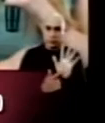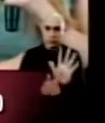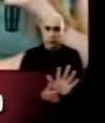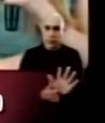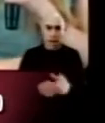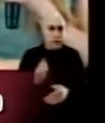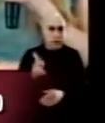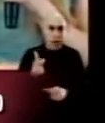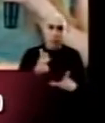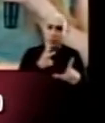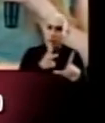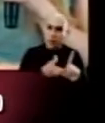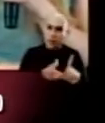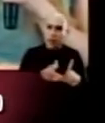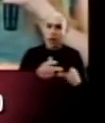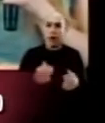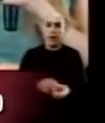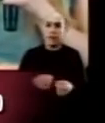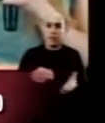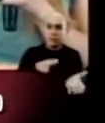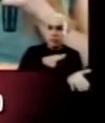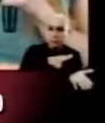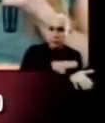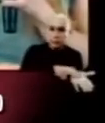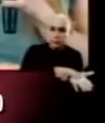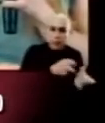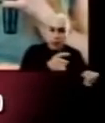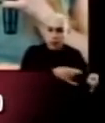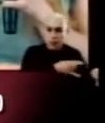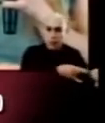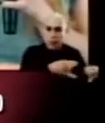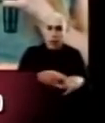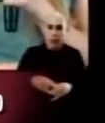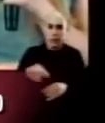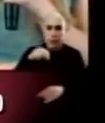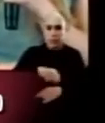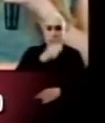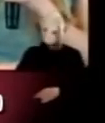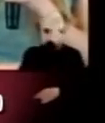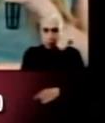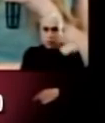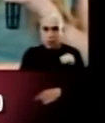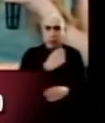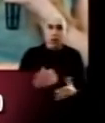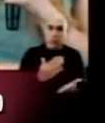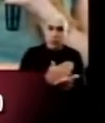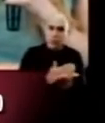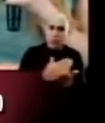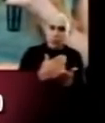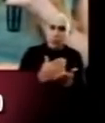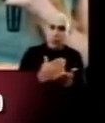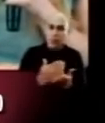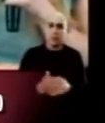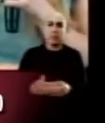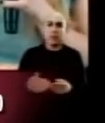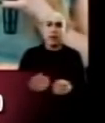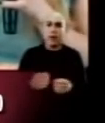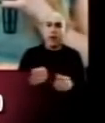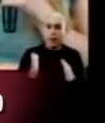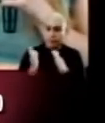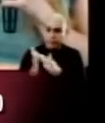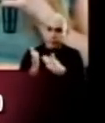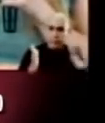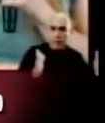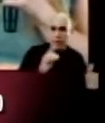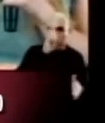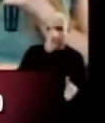toda a live, essa é a taxa de ocupação de leitos de UTI do nosso município. Então, desde o início da fase amarela, do dia 4